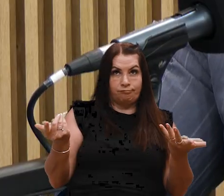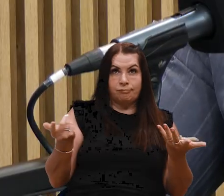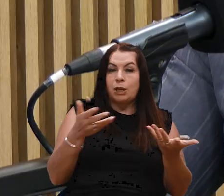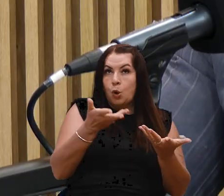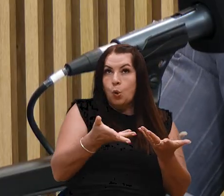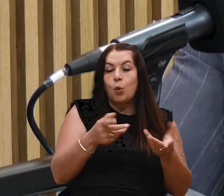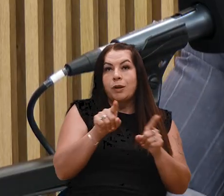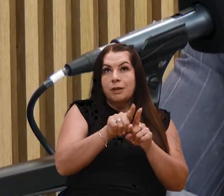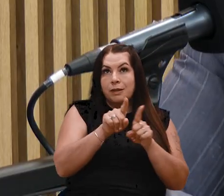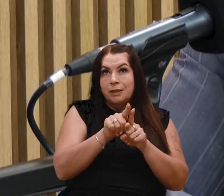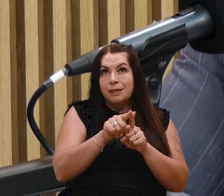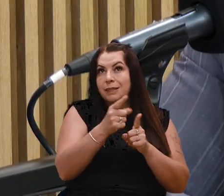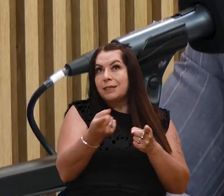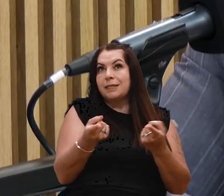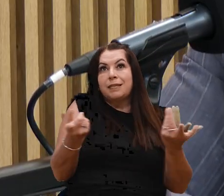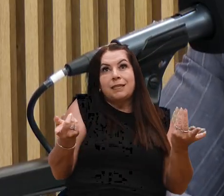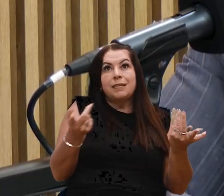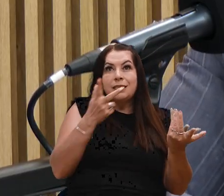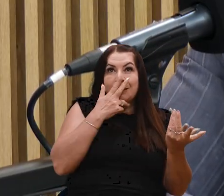uma situação que